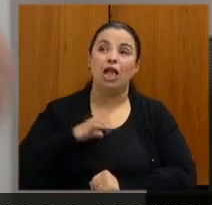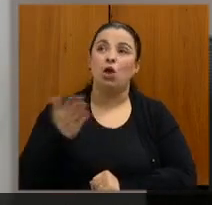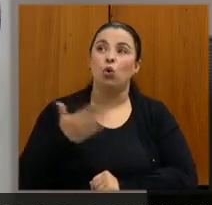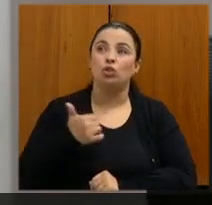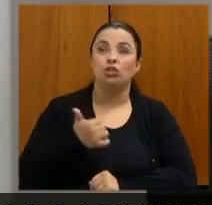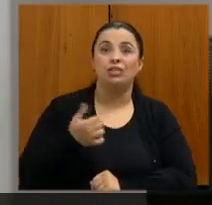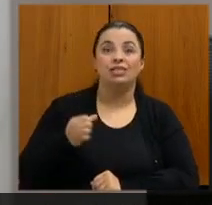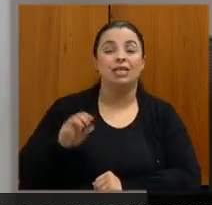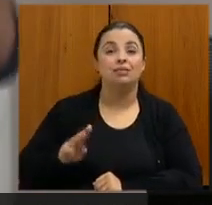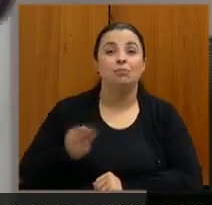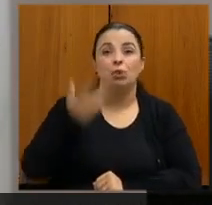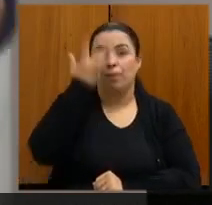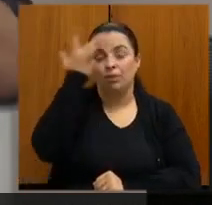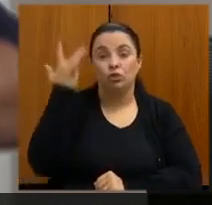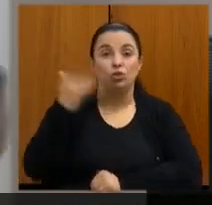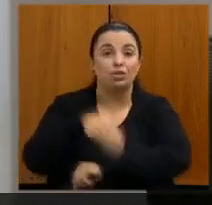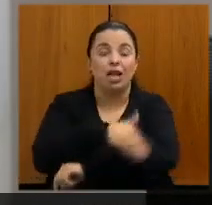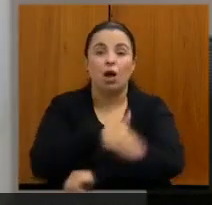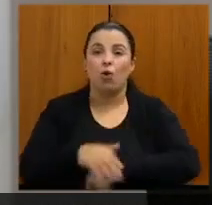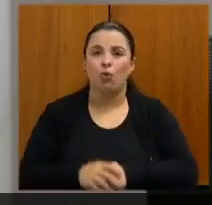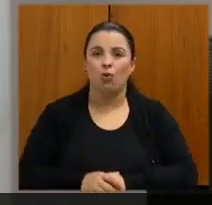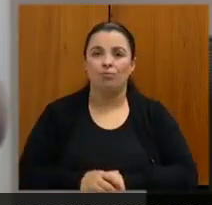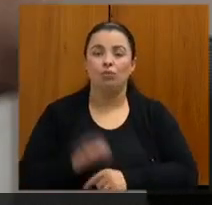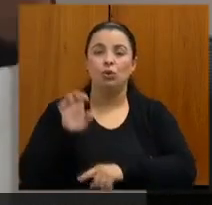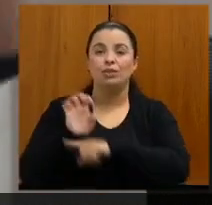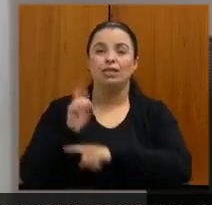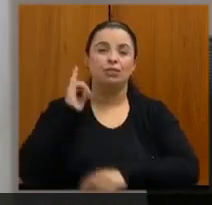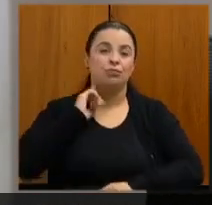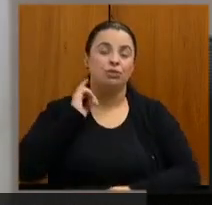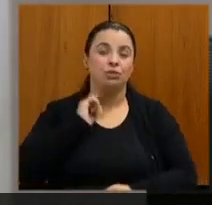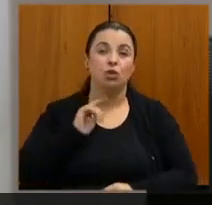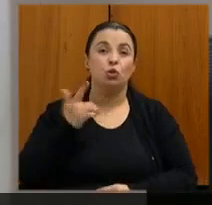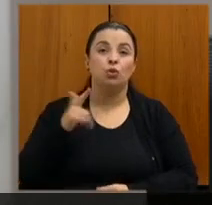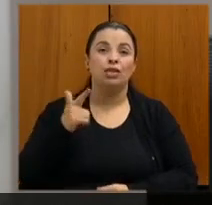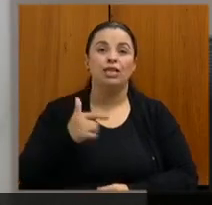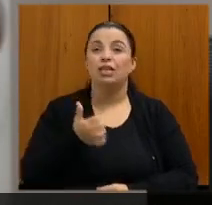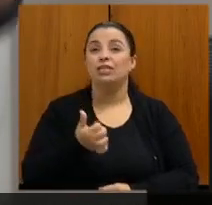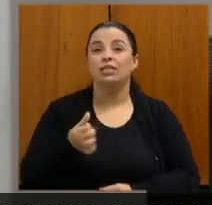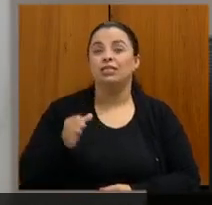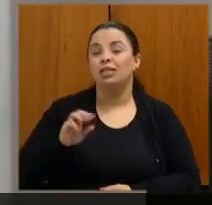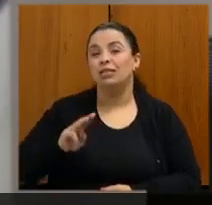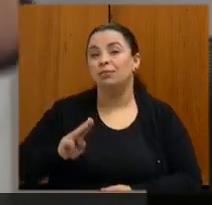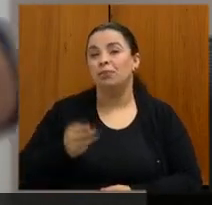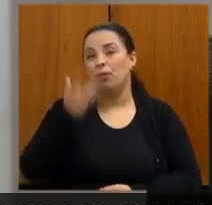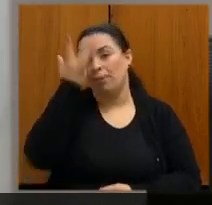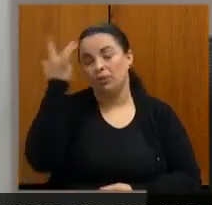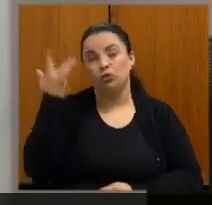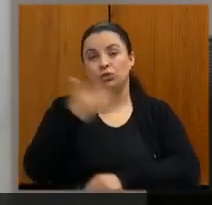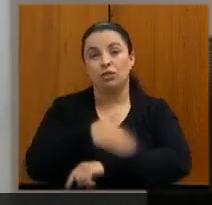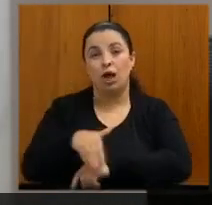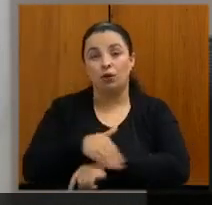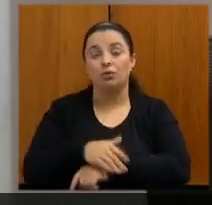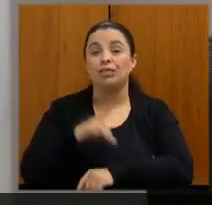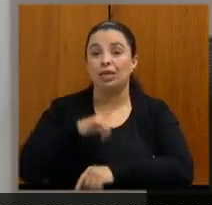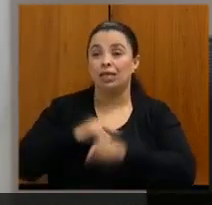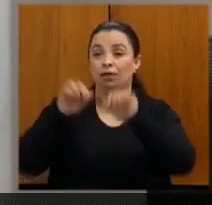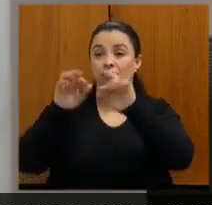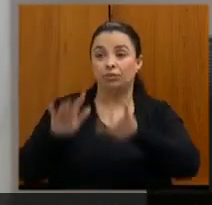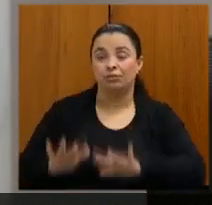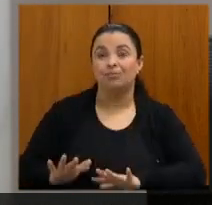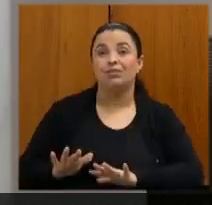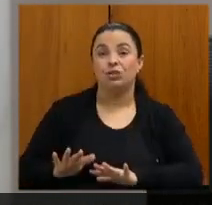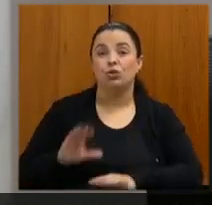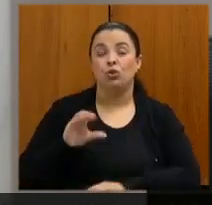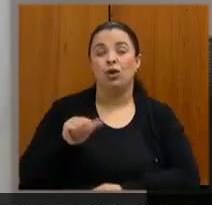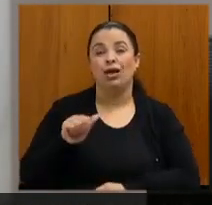rua o estado de Minas não teria 18 mil pessoas em situação de rua como registrar no CAD único e nós sabemos que é mais de